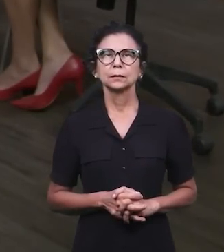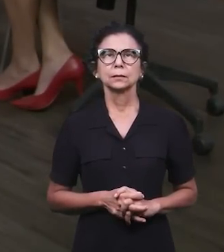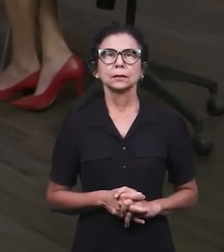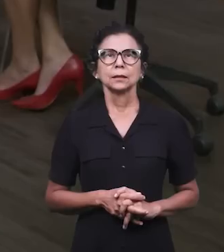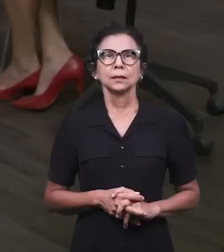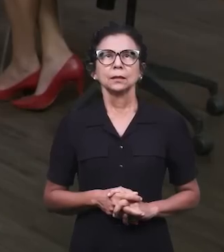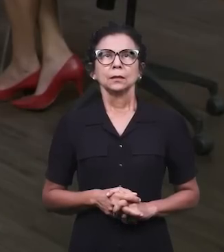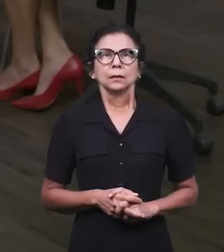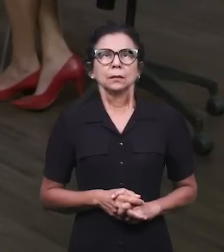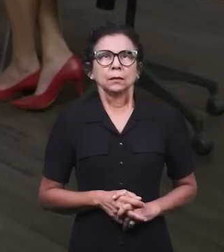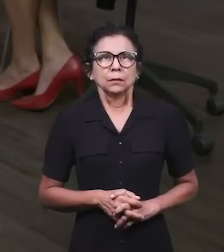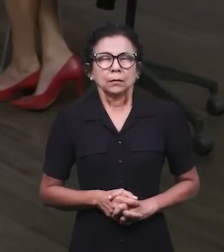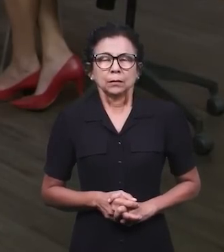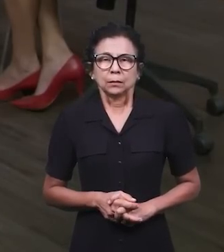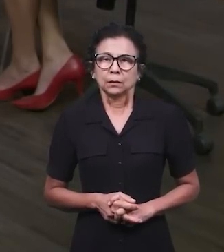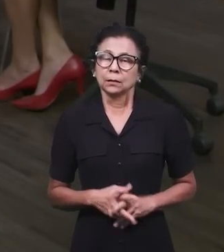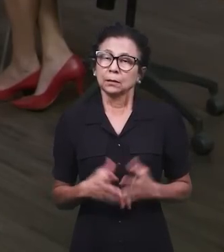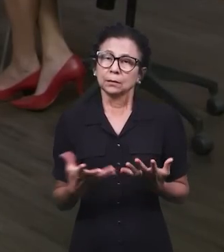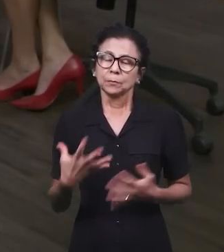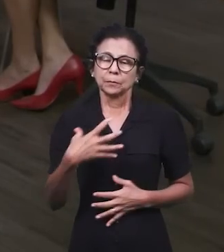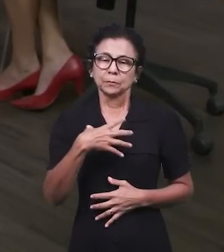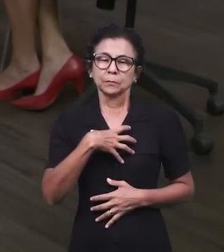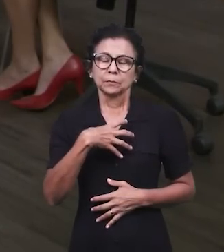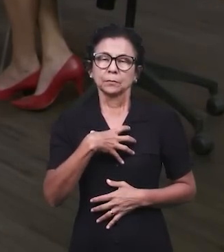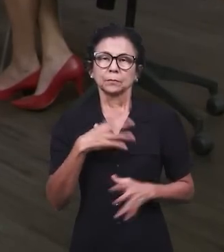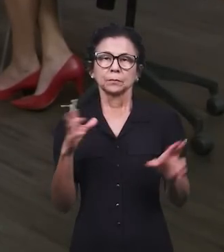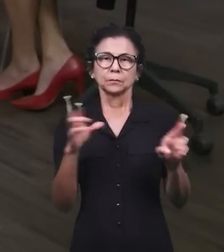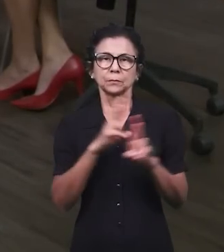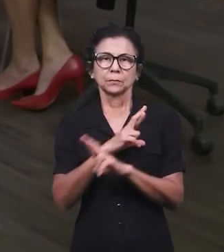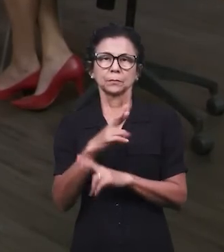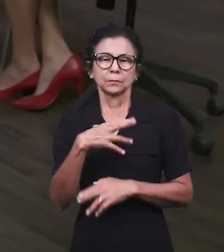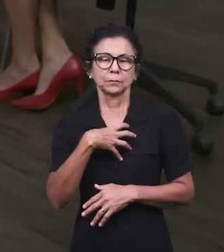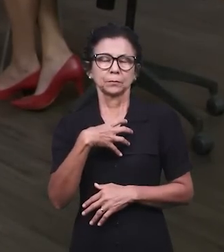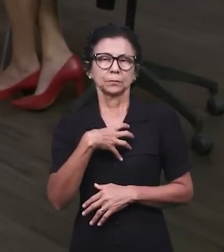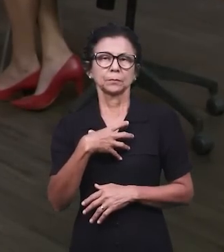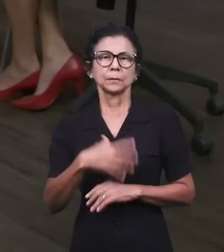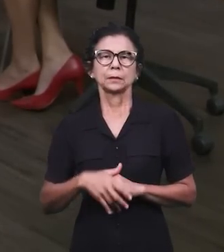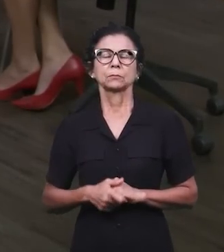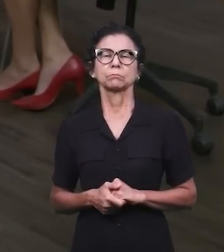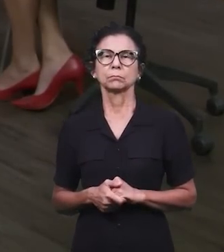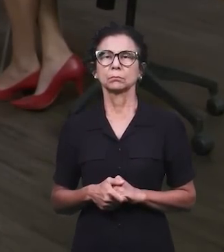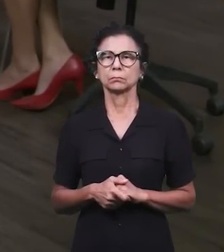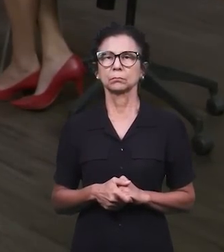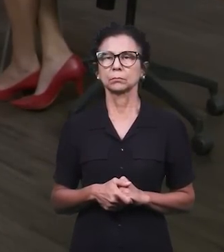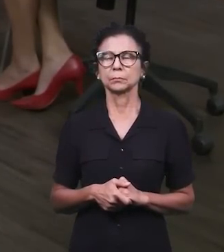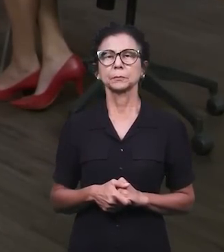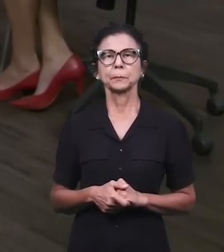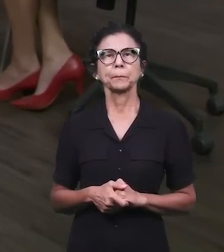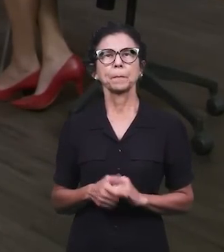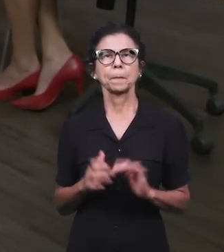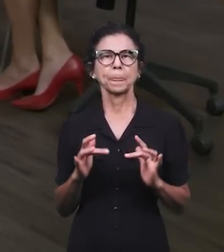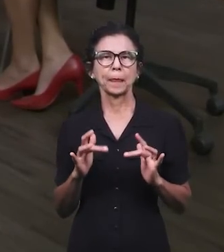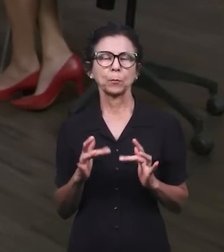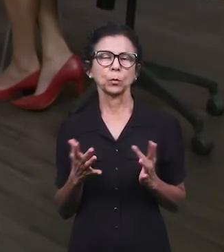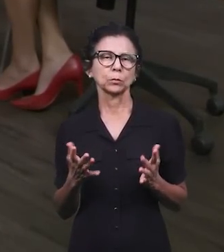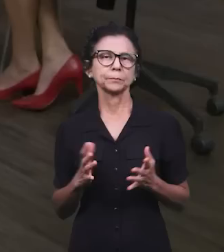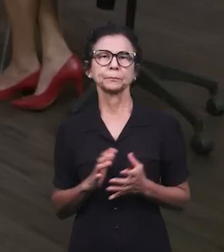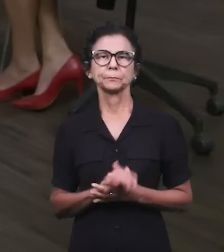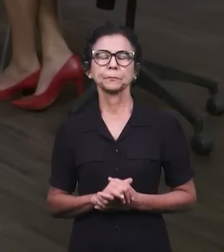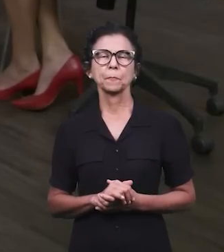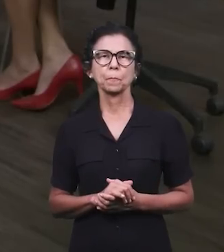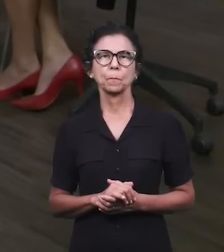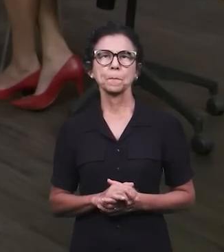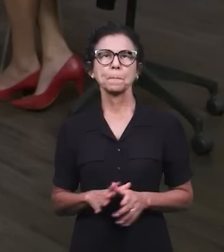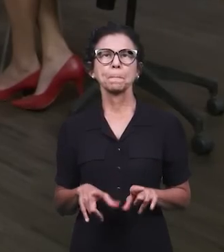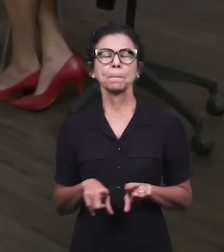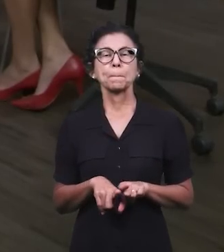um sentimento, um olhar mais espiritual. E não só pelo coração. Que enganoso é o coração do homem. Há um aspecto,